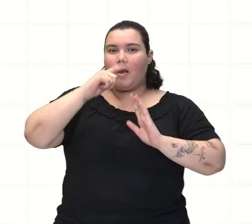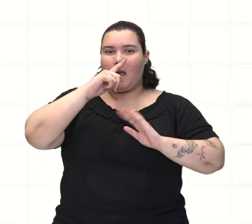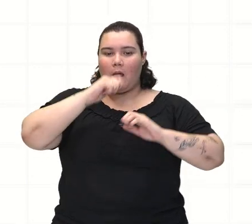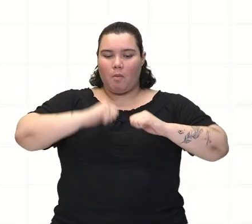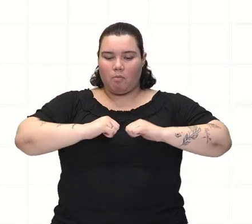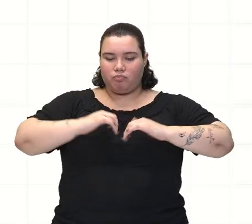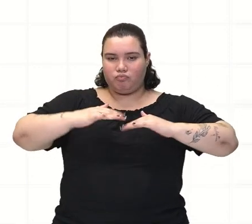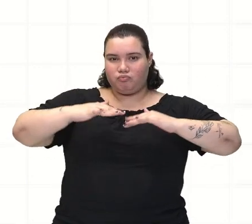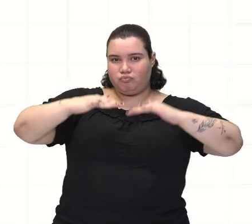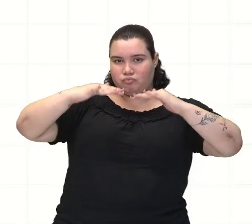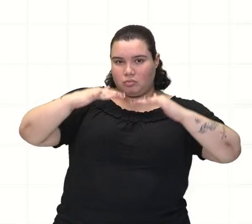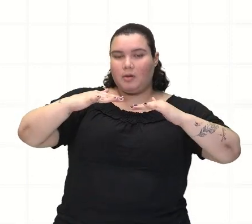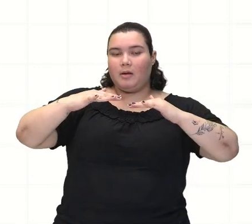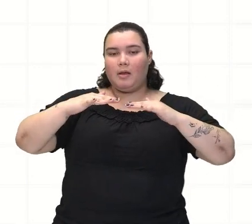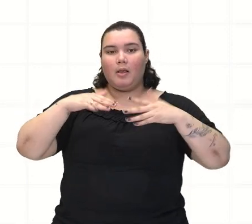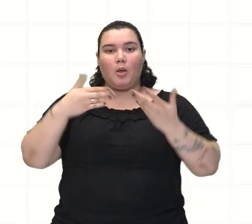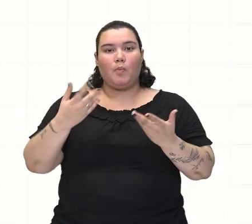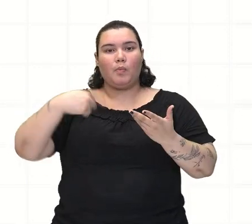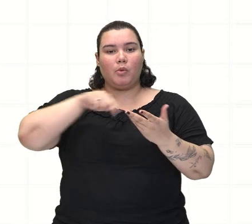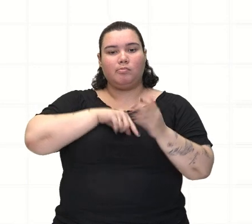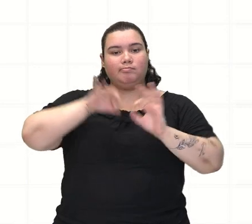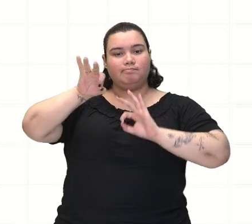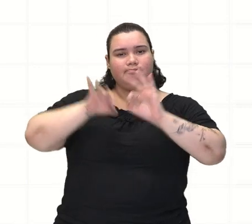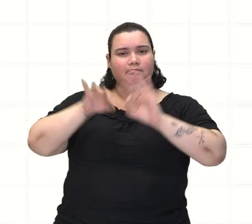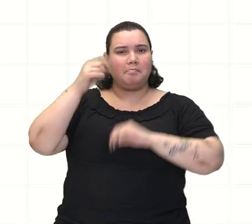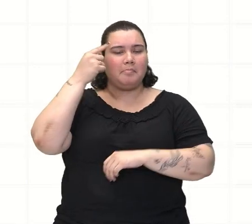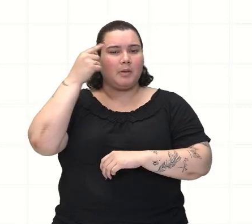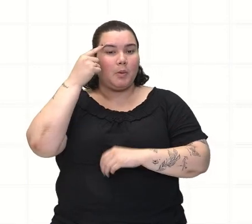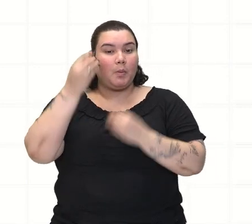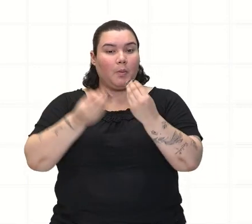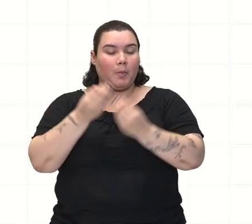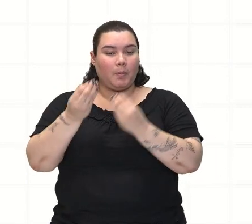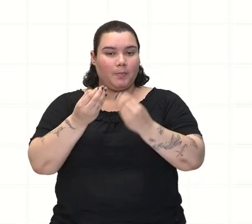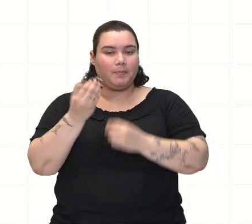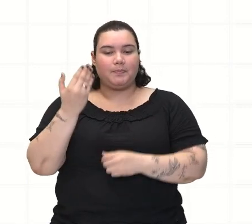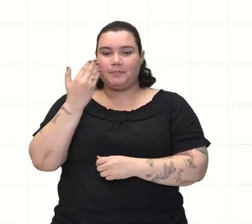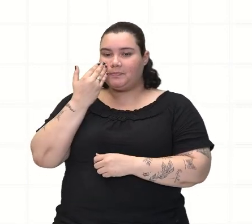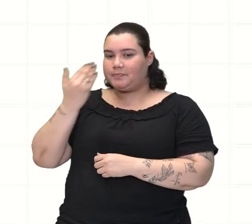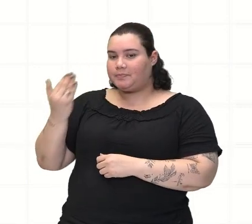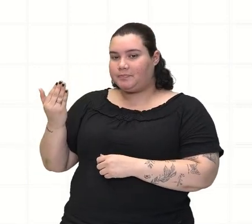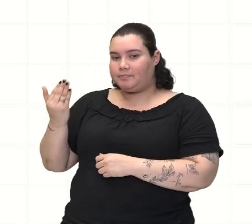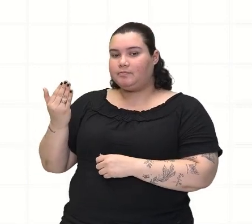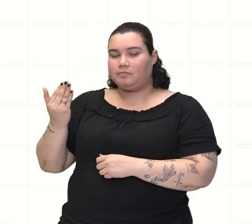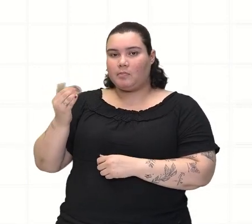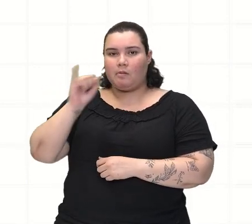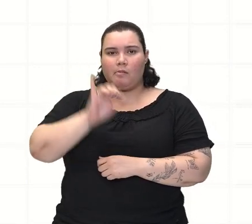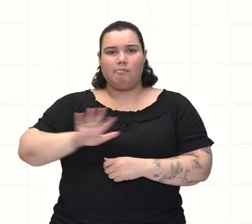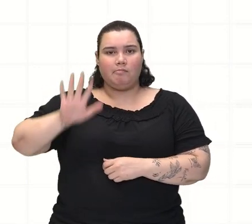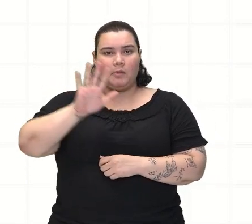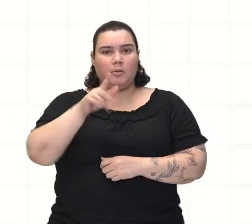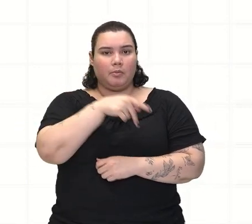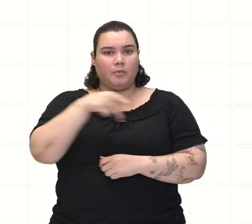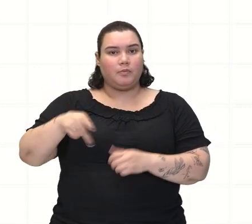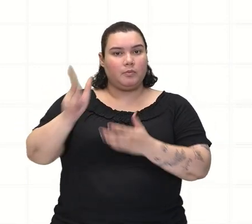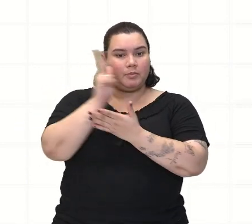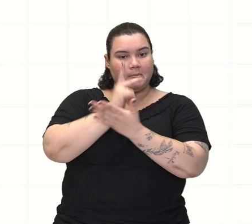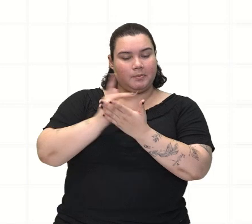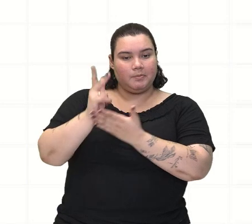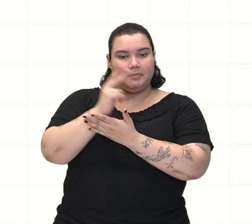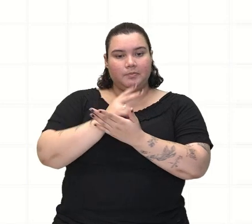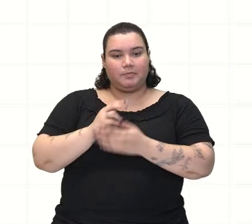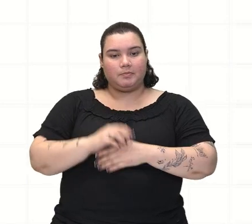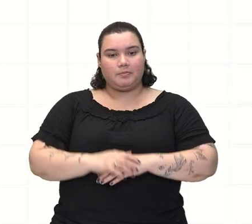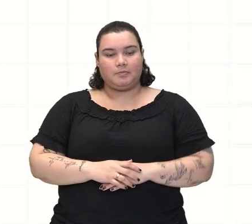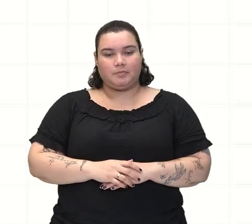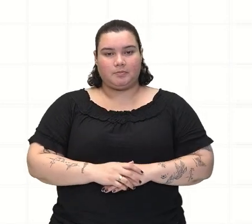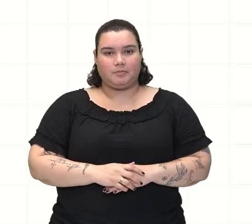Então, vamos pensar aqui que esse tanque vai ter mais ou menos esse formato, né? Então, aqui seria